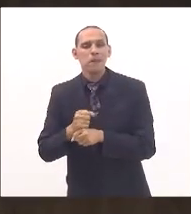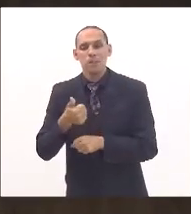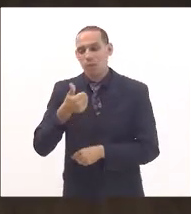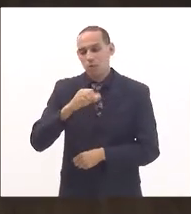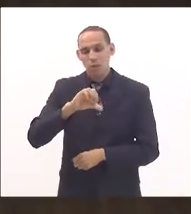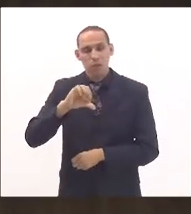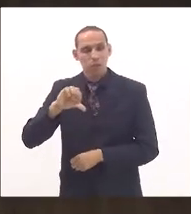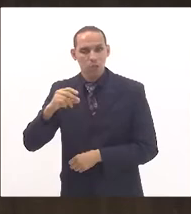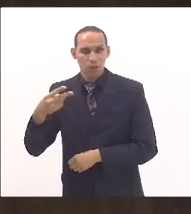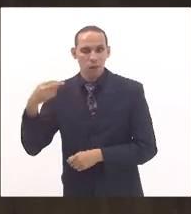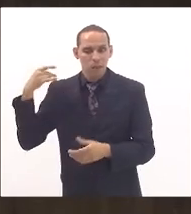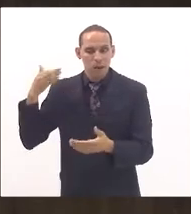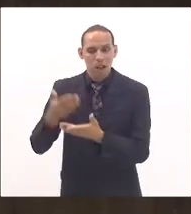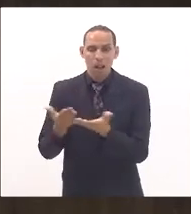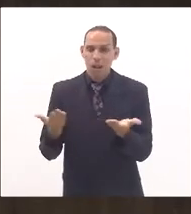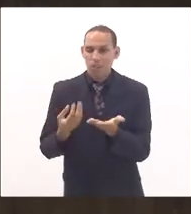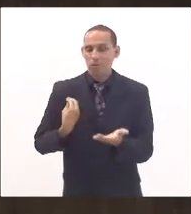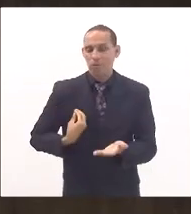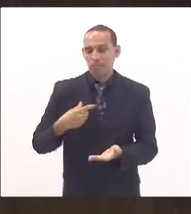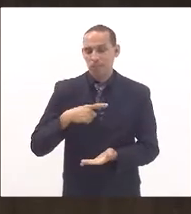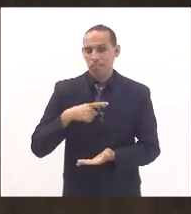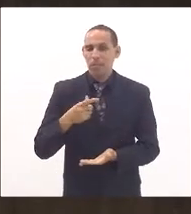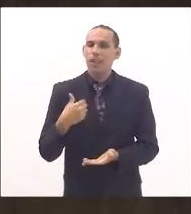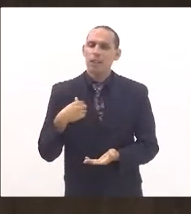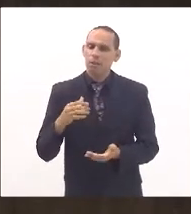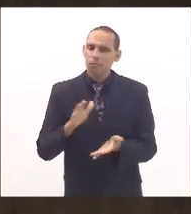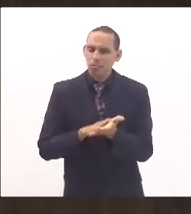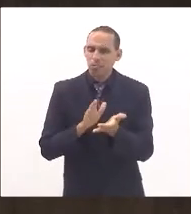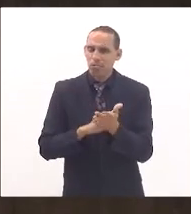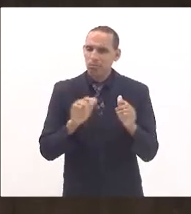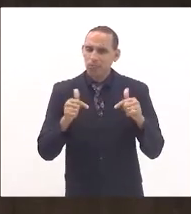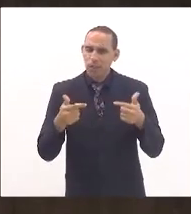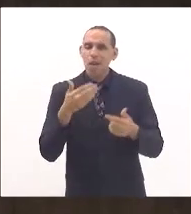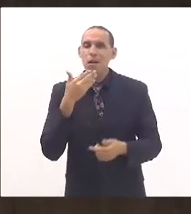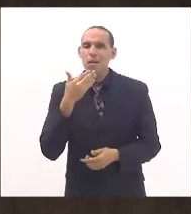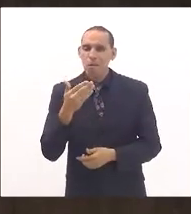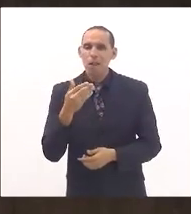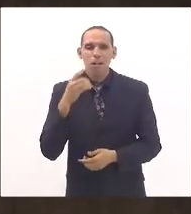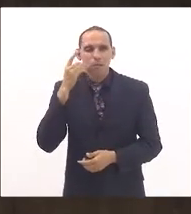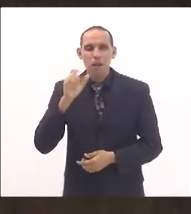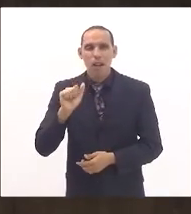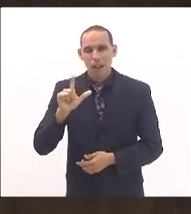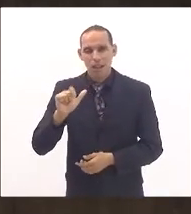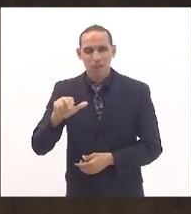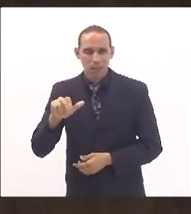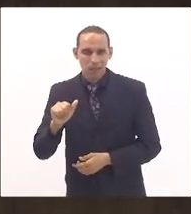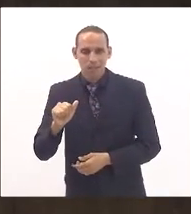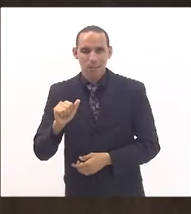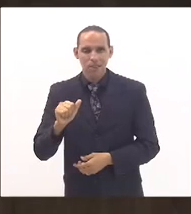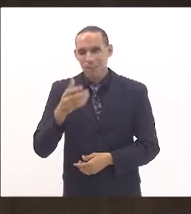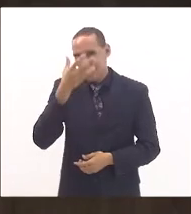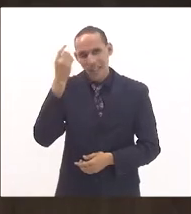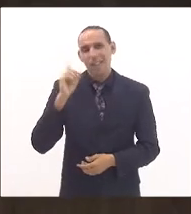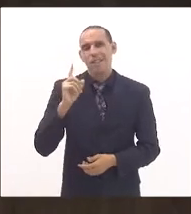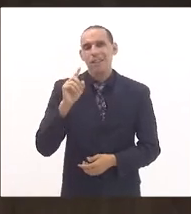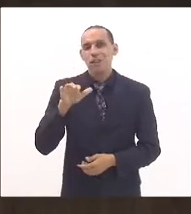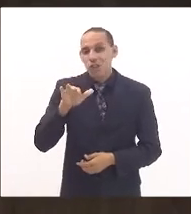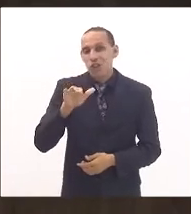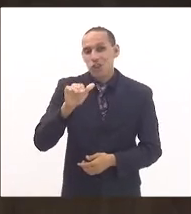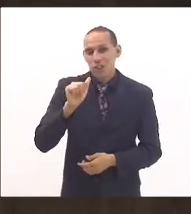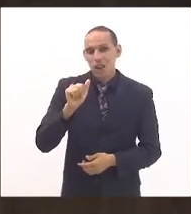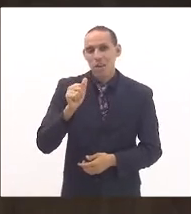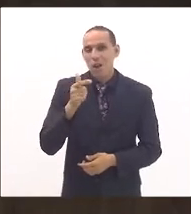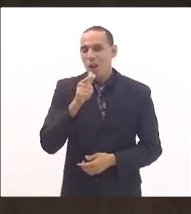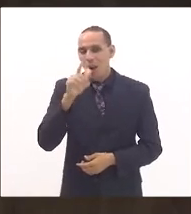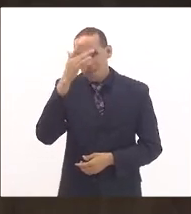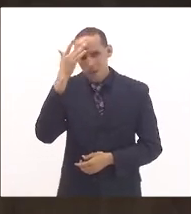1992. Então, eu quero elogiar a iniciativa e solicitar a deputada Alana Passos que não esqueça de chamar os